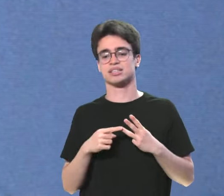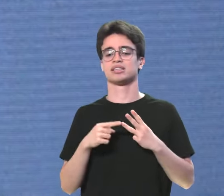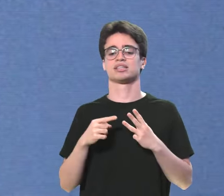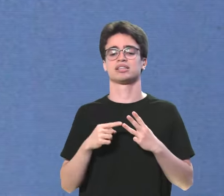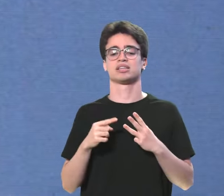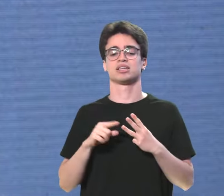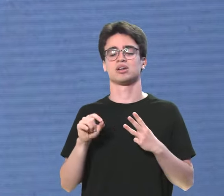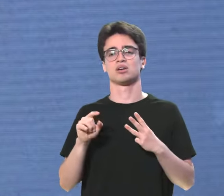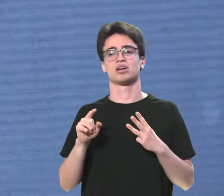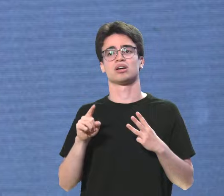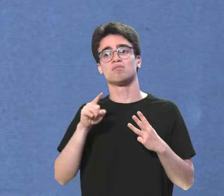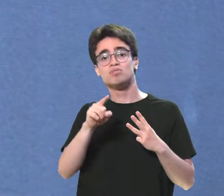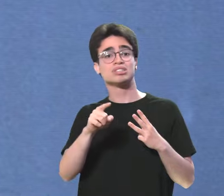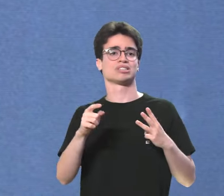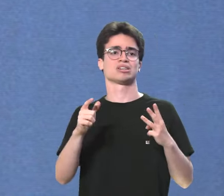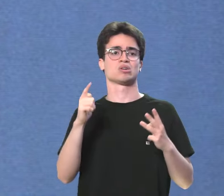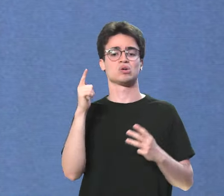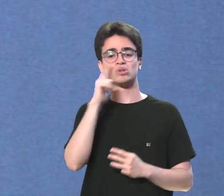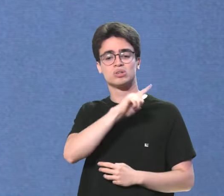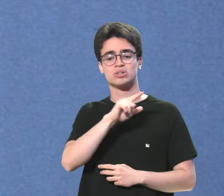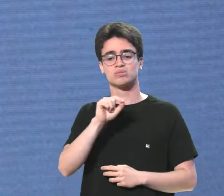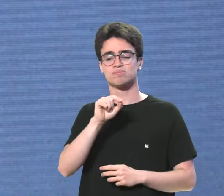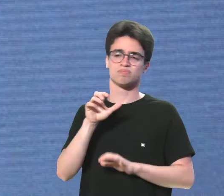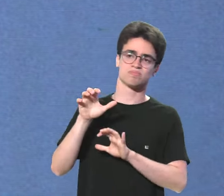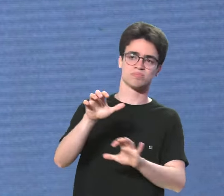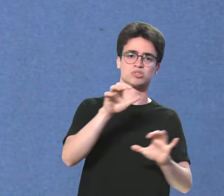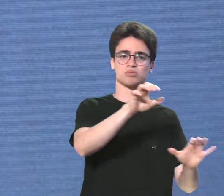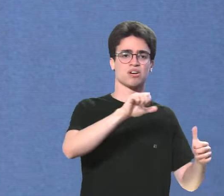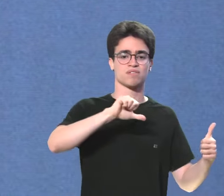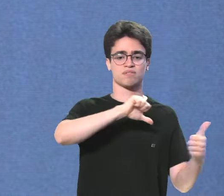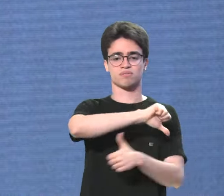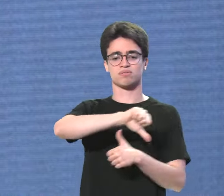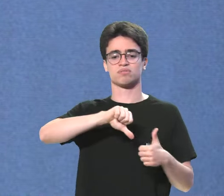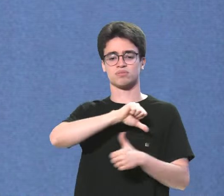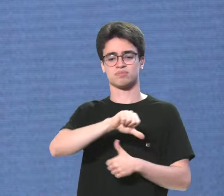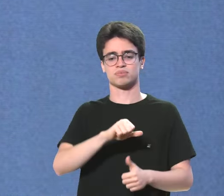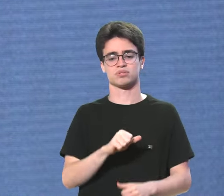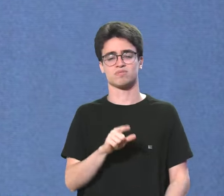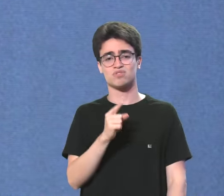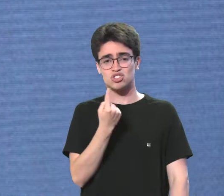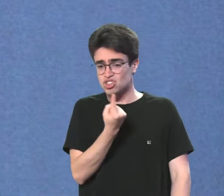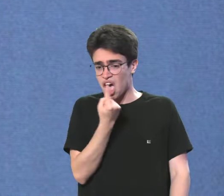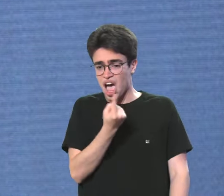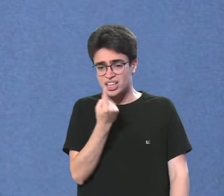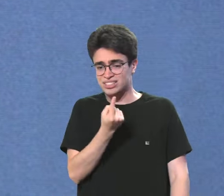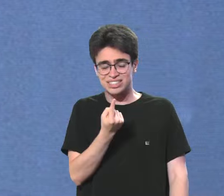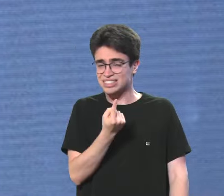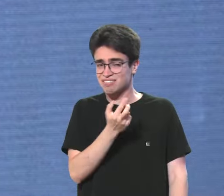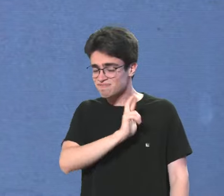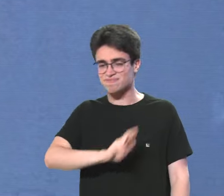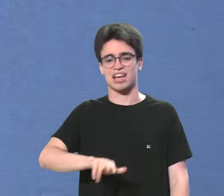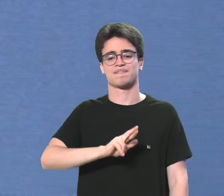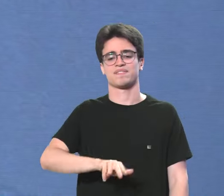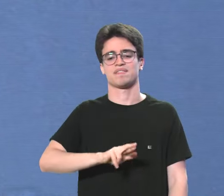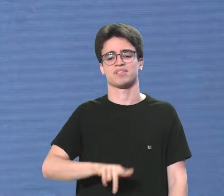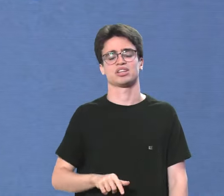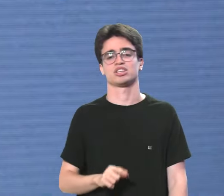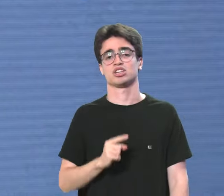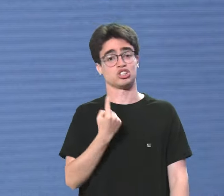que é necessário para que você seja um agente de transformações não faça sozinho não